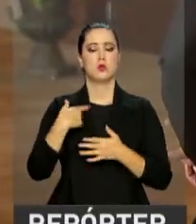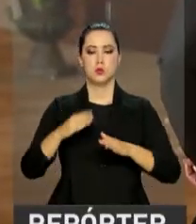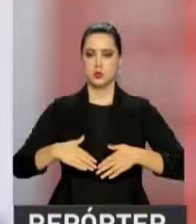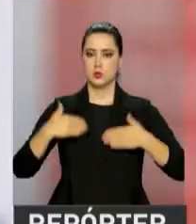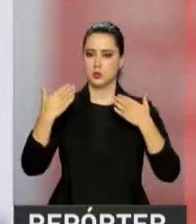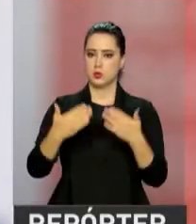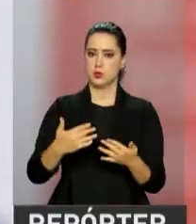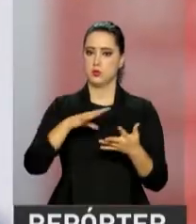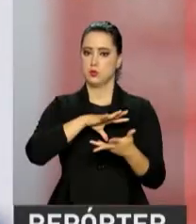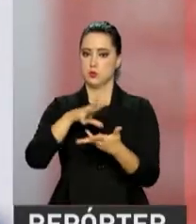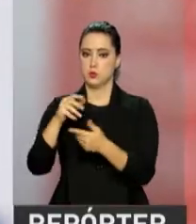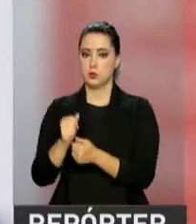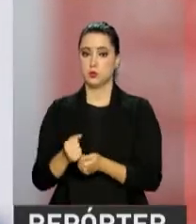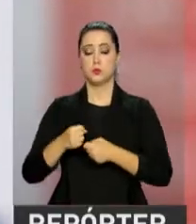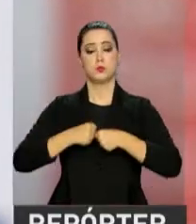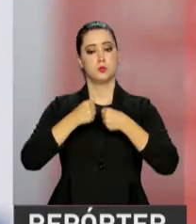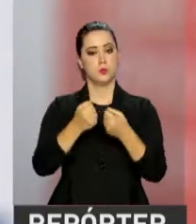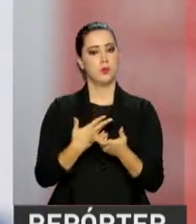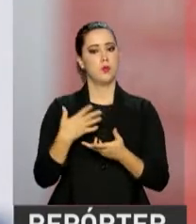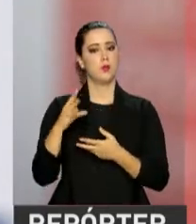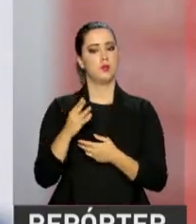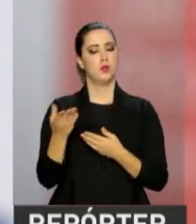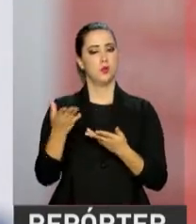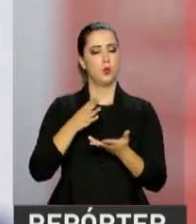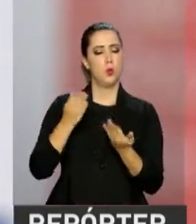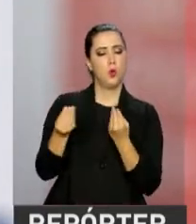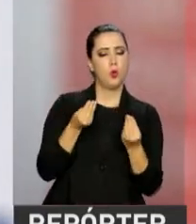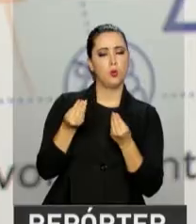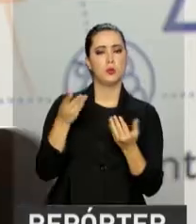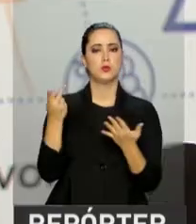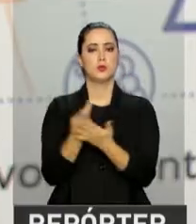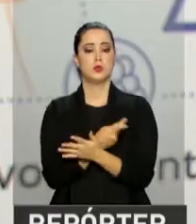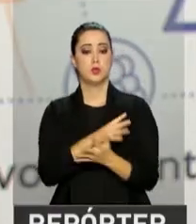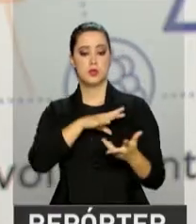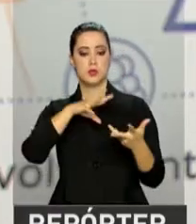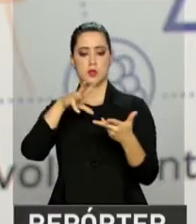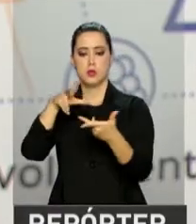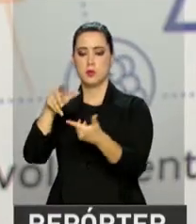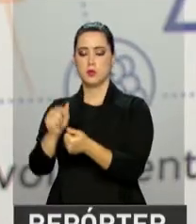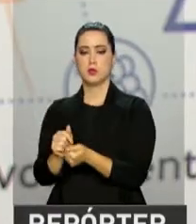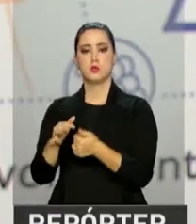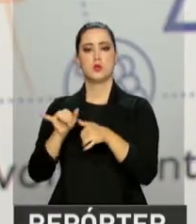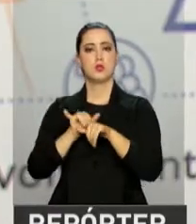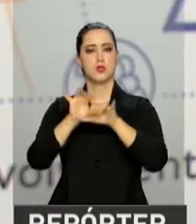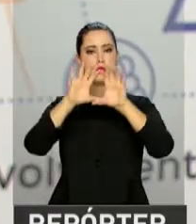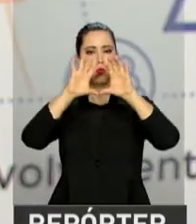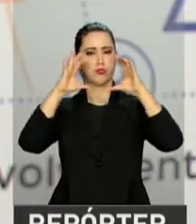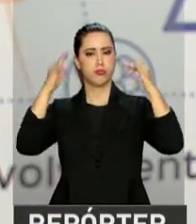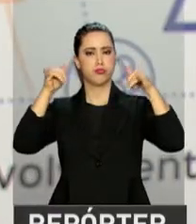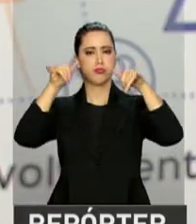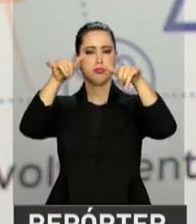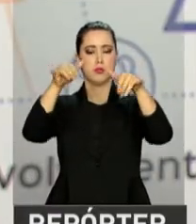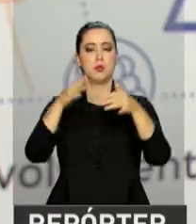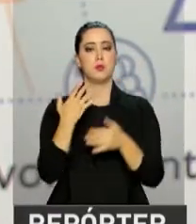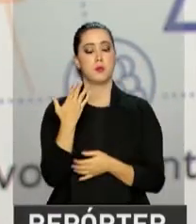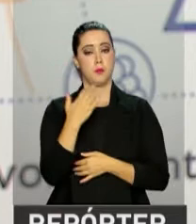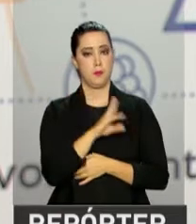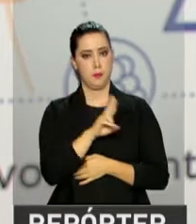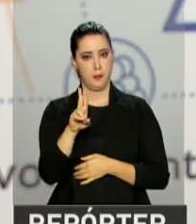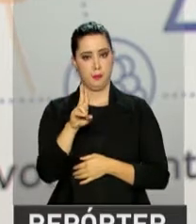global ele fala do processo de internacionalização do setor aeroespacial a embraer tem um